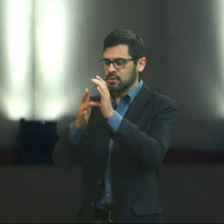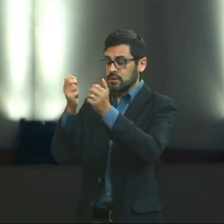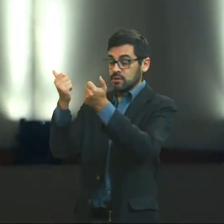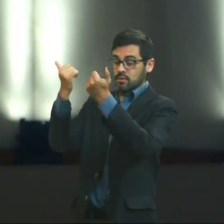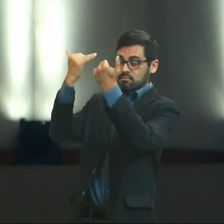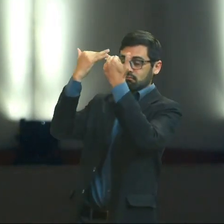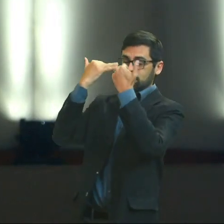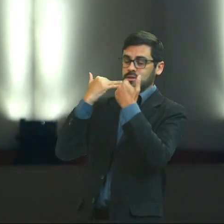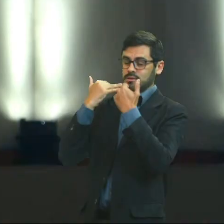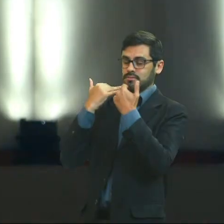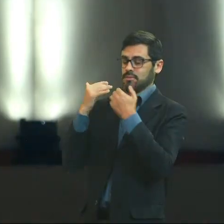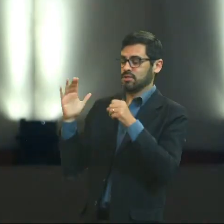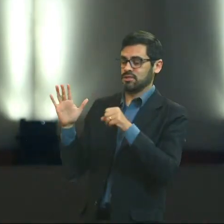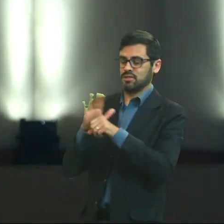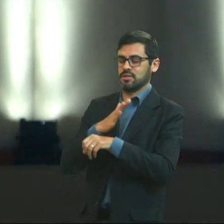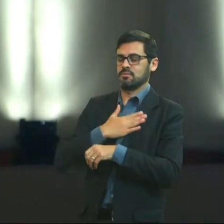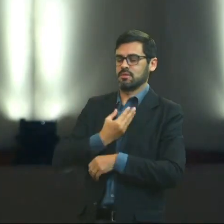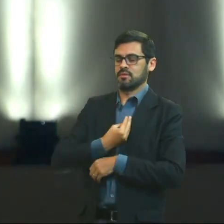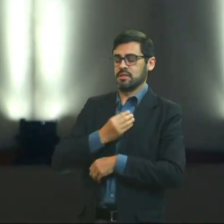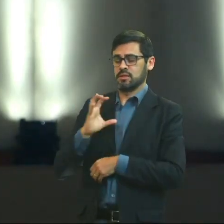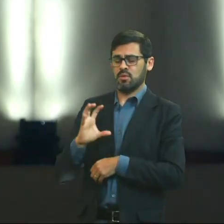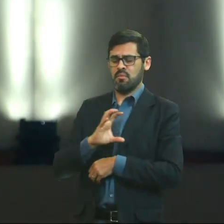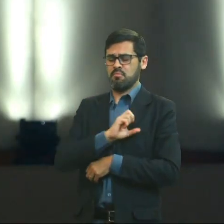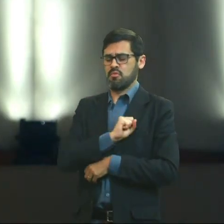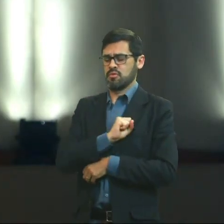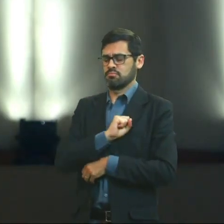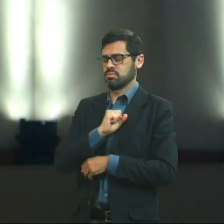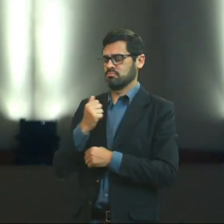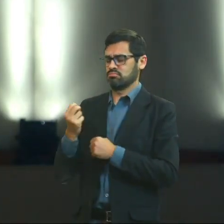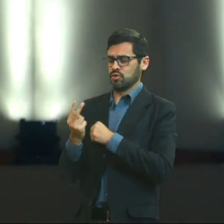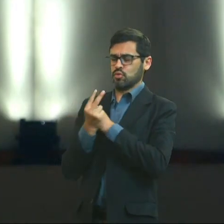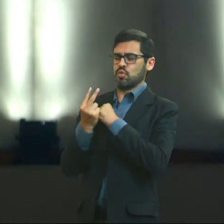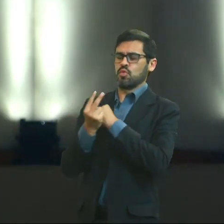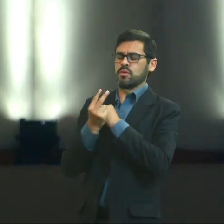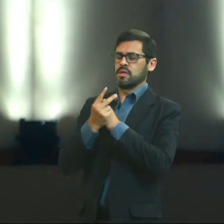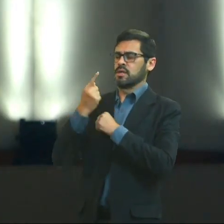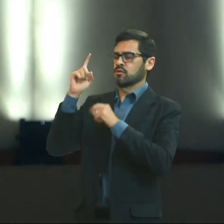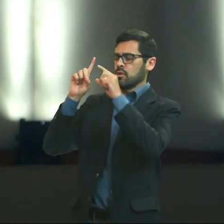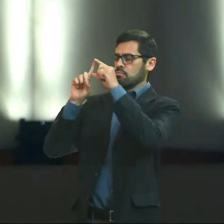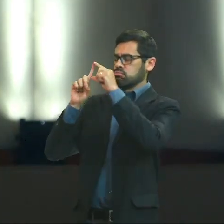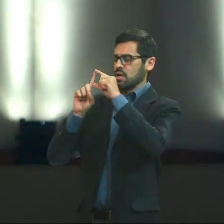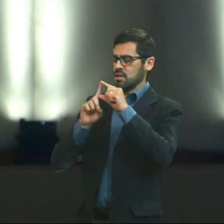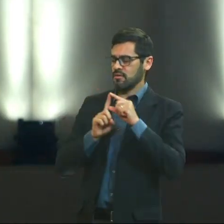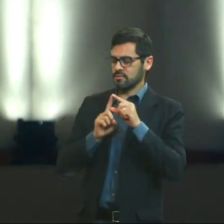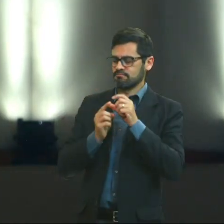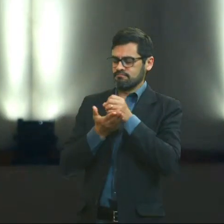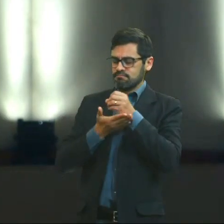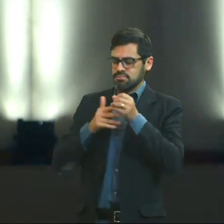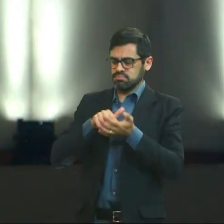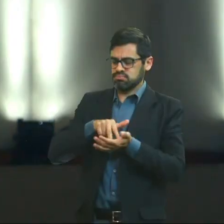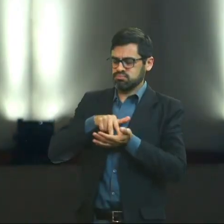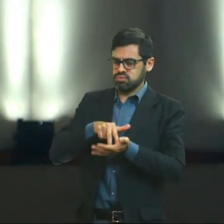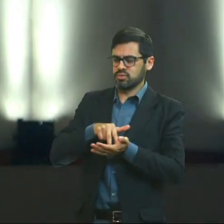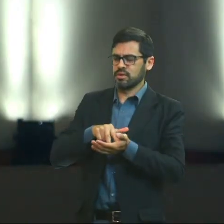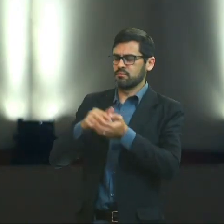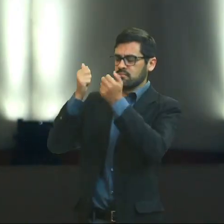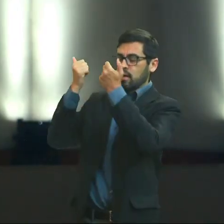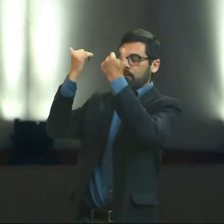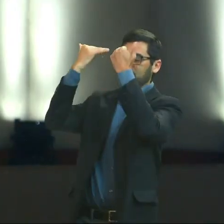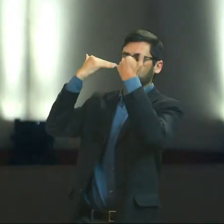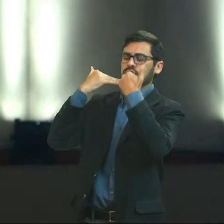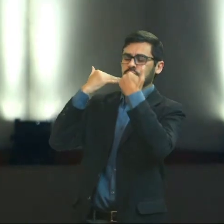me alcance, que o Teu amor me sustente, que a Tua palavra seja o meu alicerce. Me abençoa,